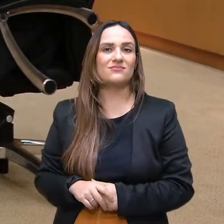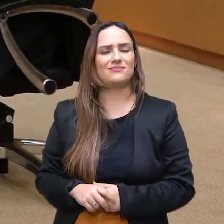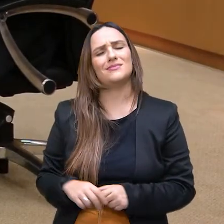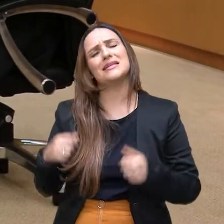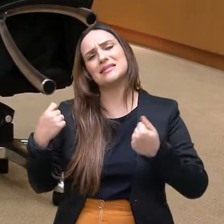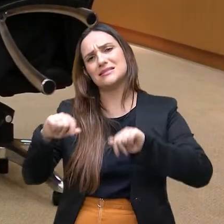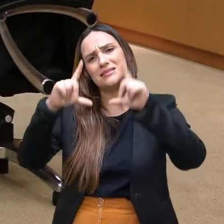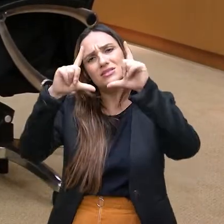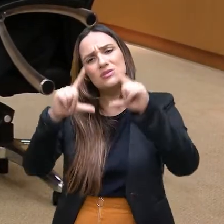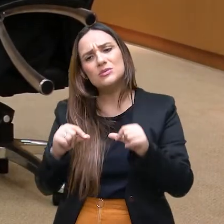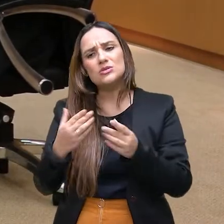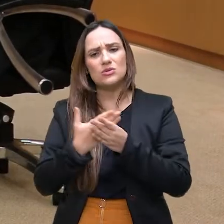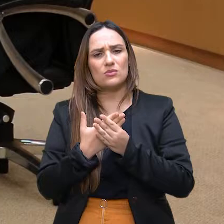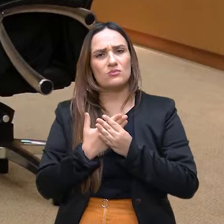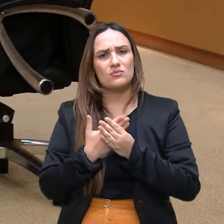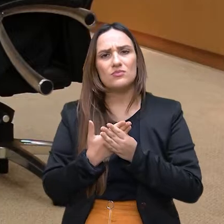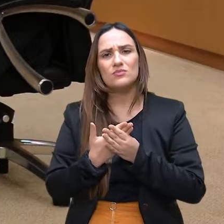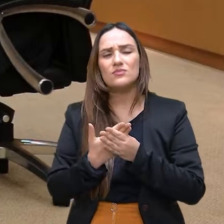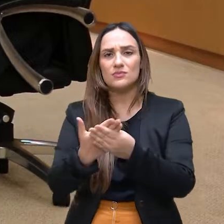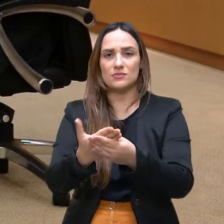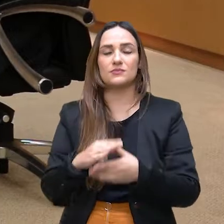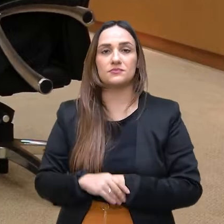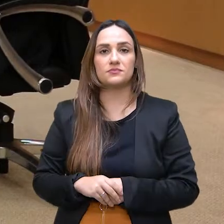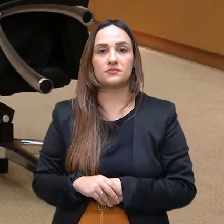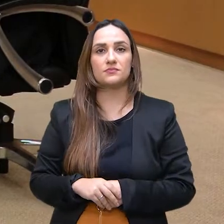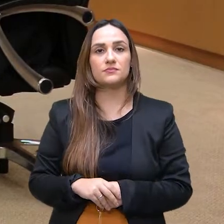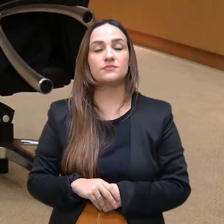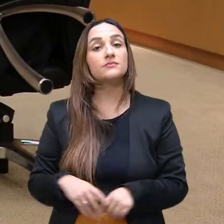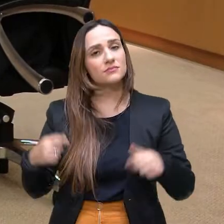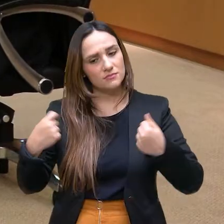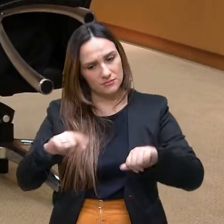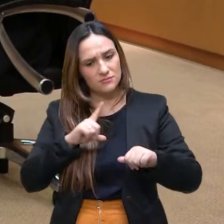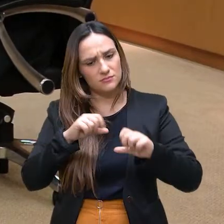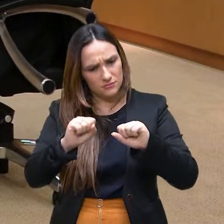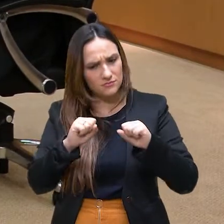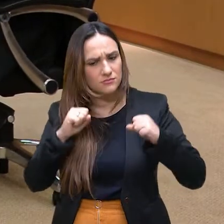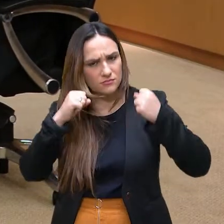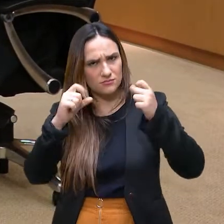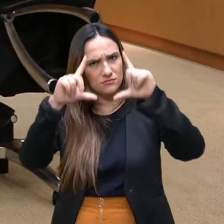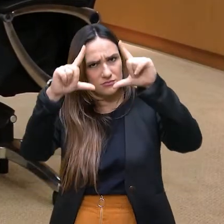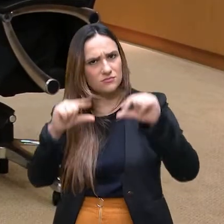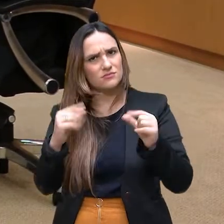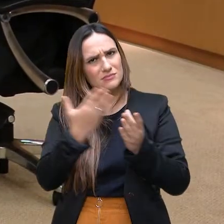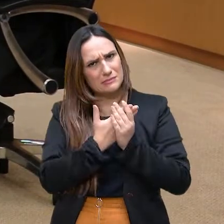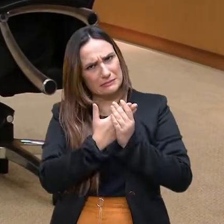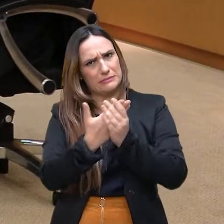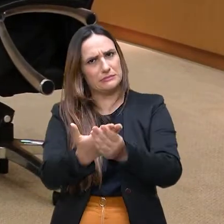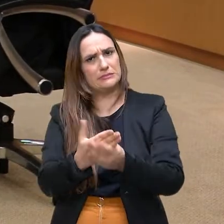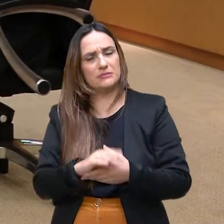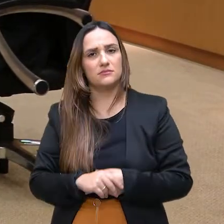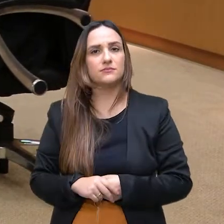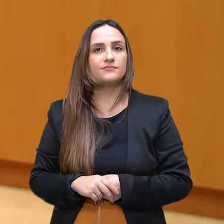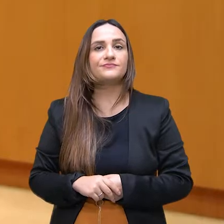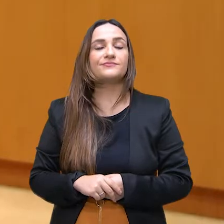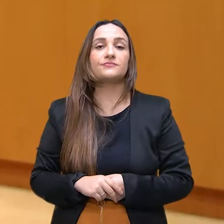ser diminuída, né? Há que haver um esforço para a diminuição dessa judicialização.